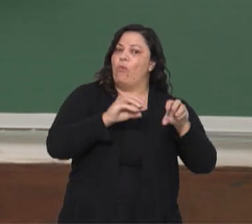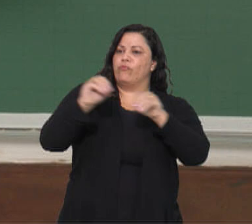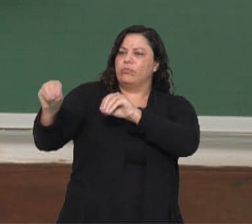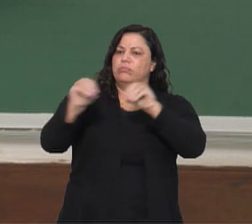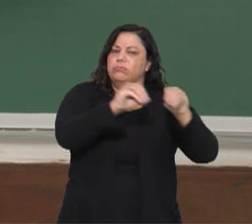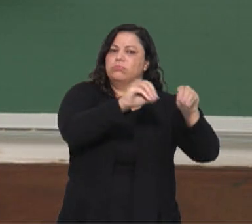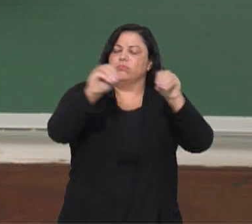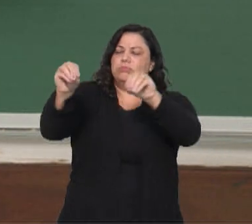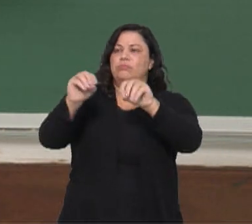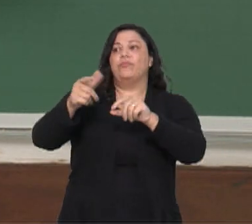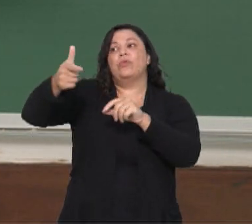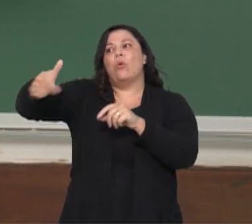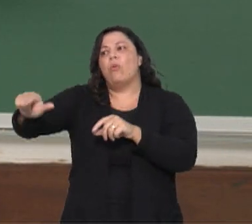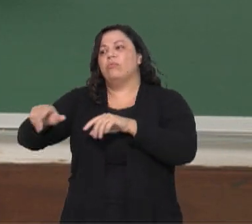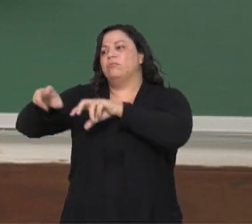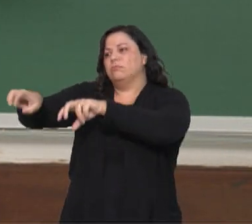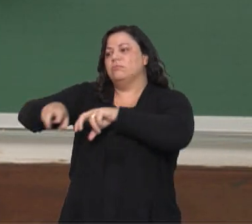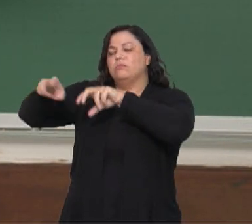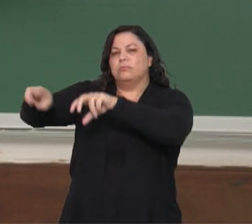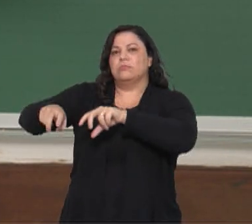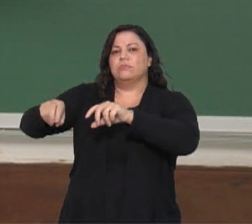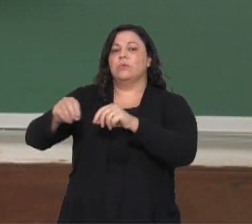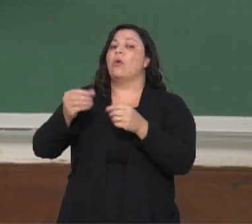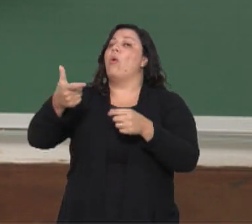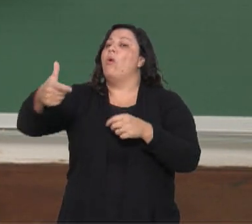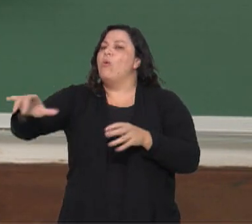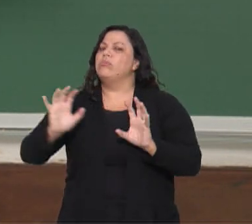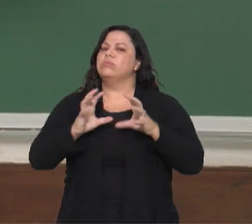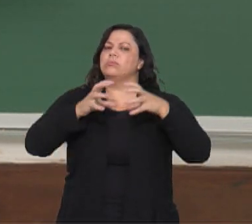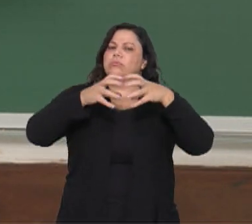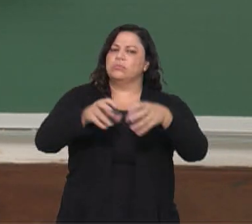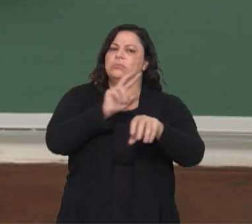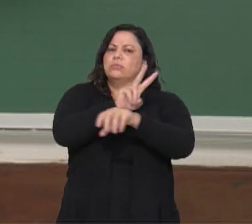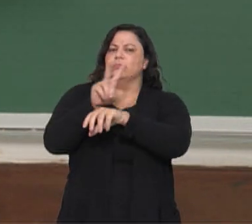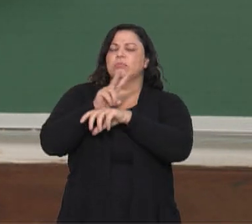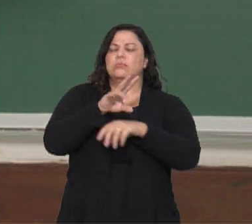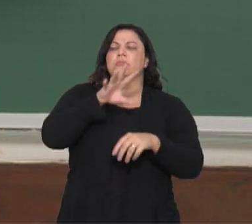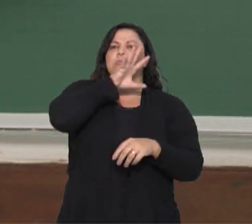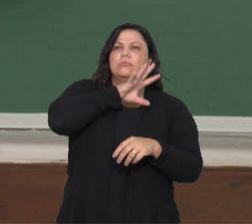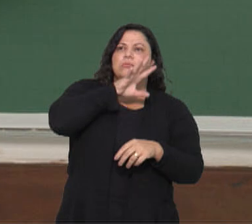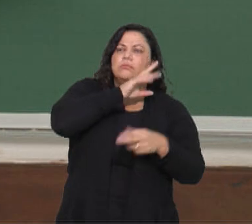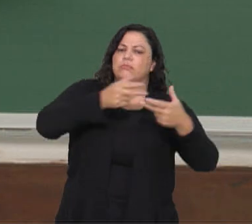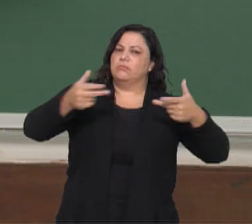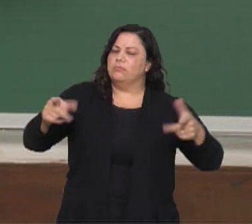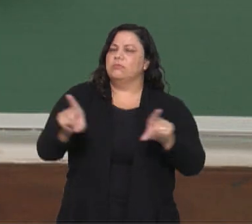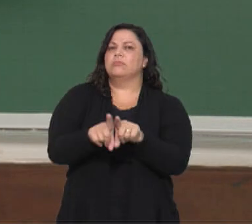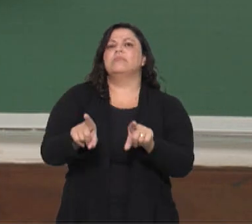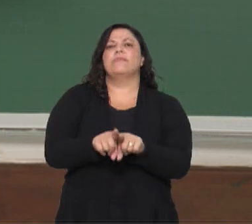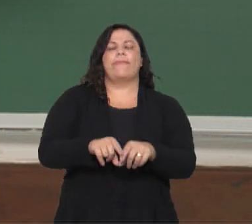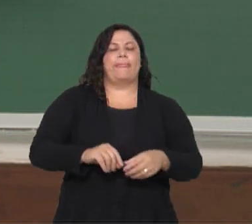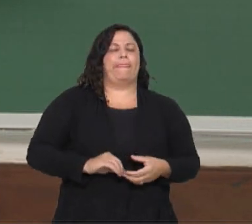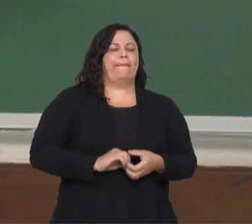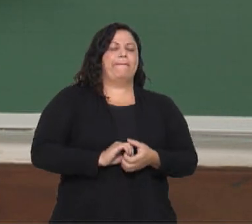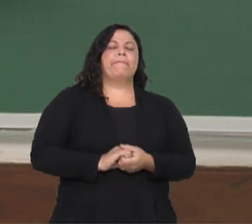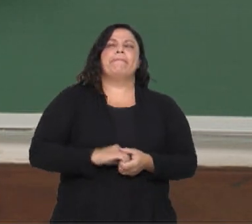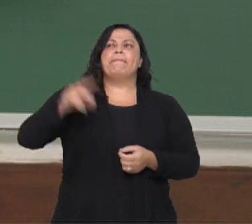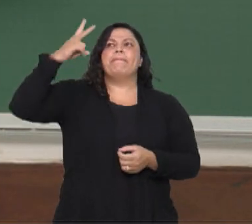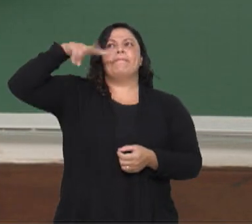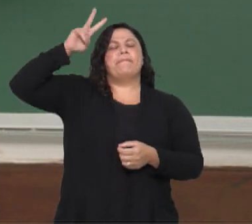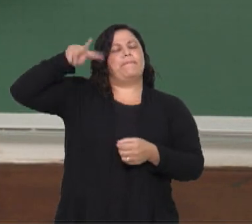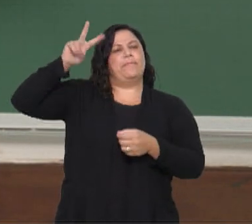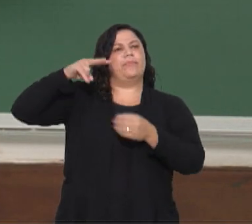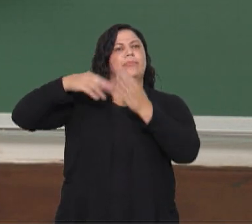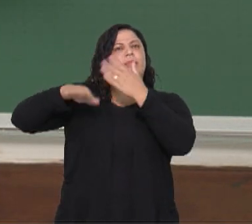grupos de criadores de animais próximo aqui de 5.000, 5.500, quando começam a domesticação de animais.